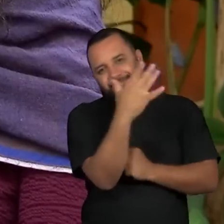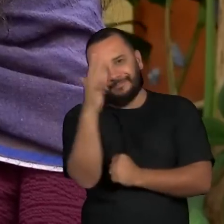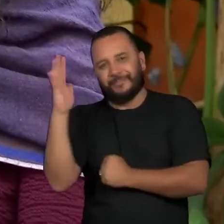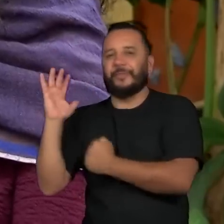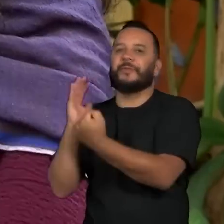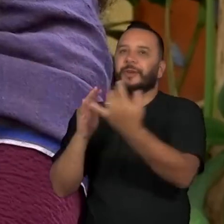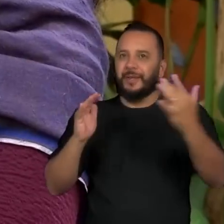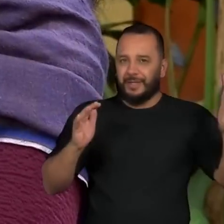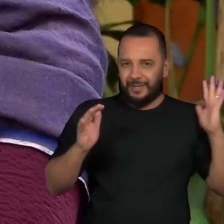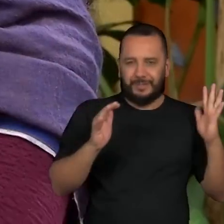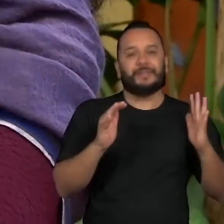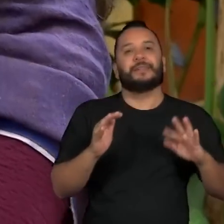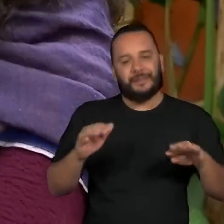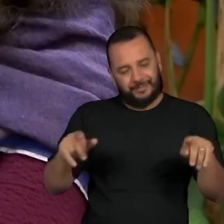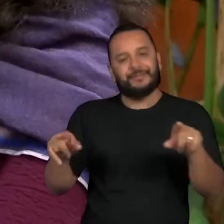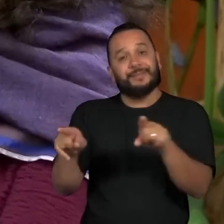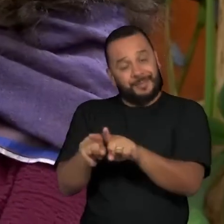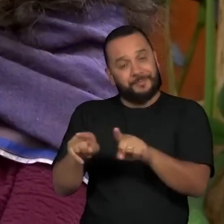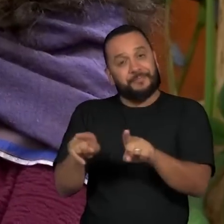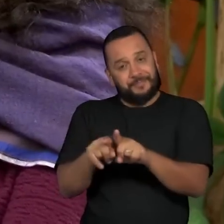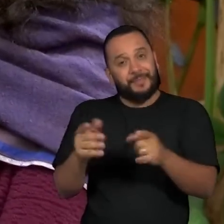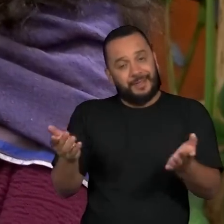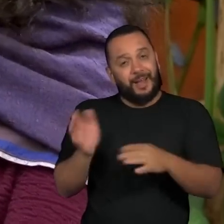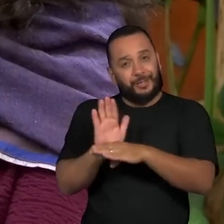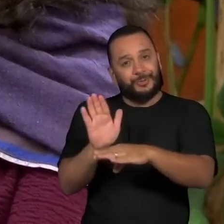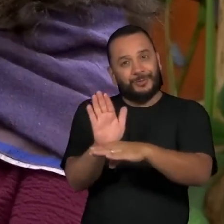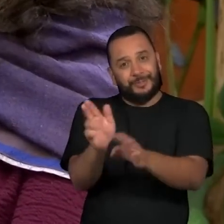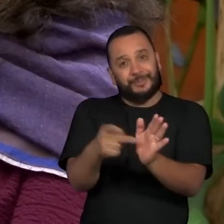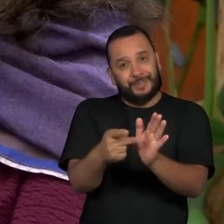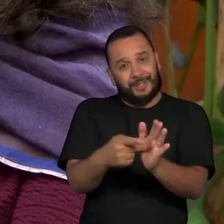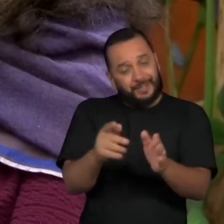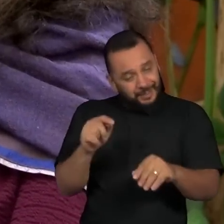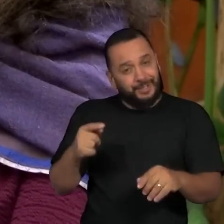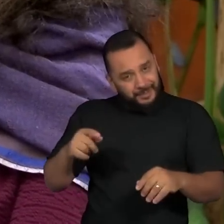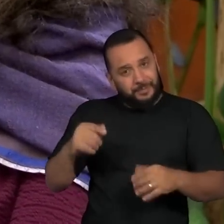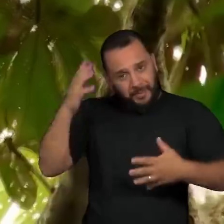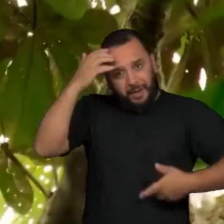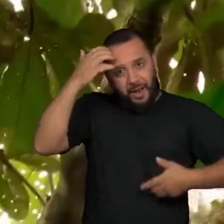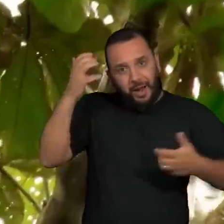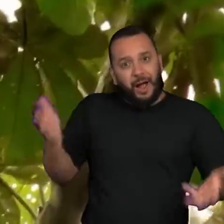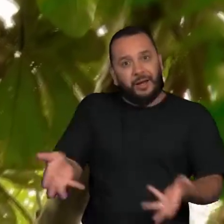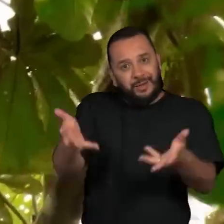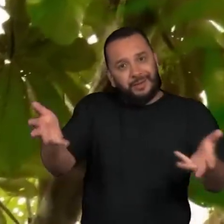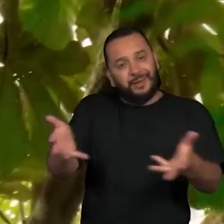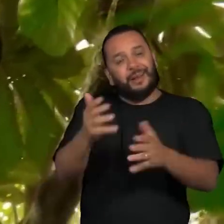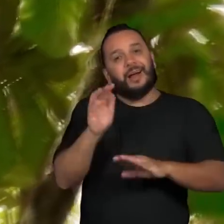e devolver o que eles estão comendo. E eles ajudam as matas a crescer.